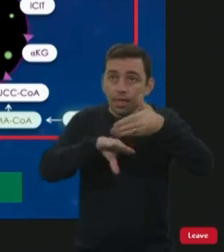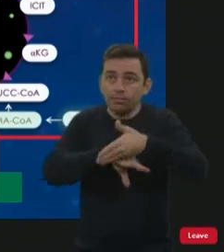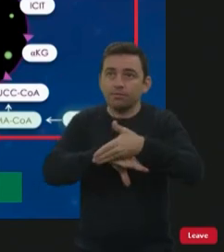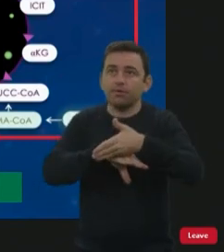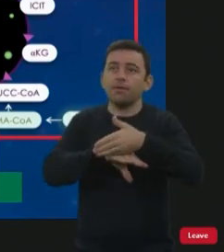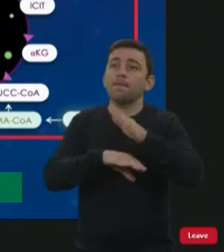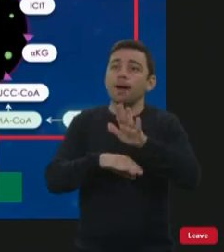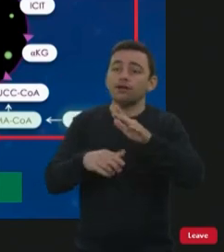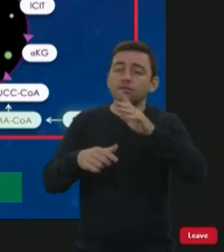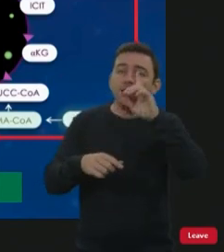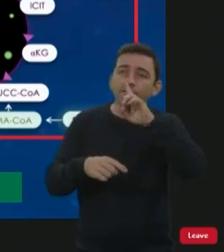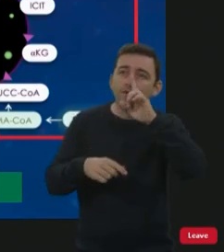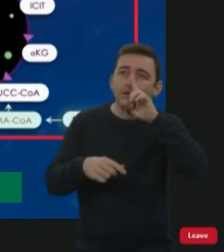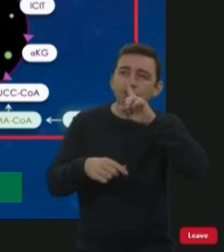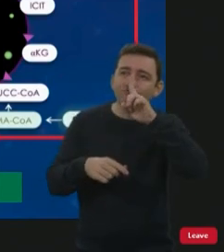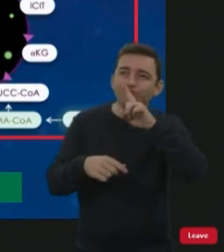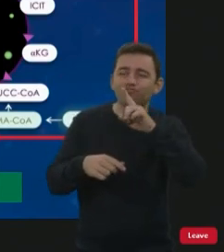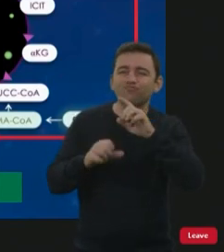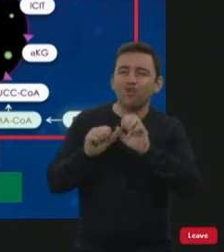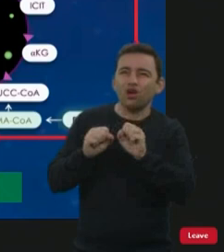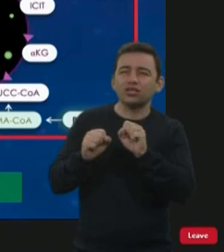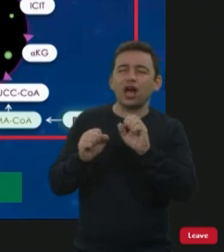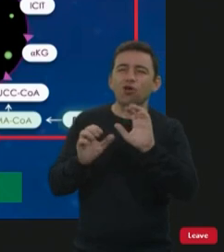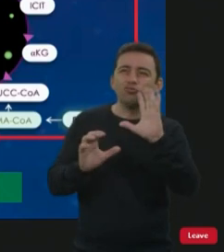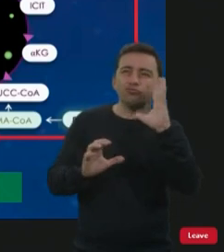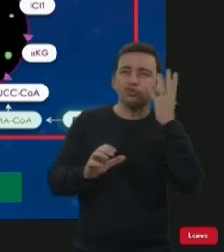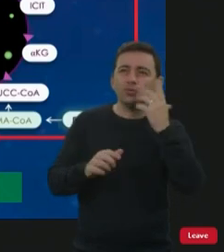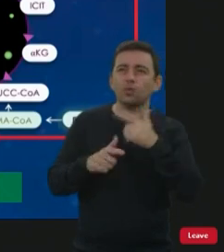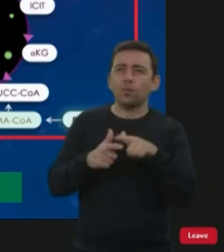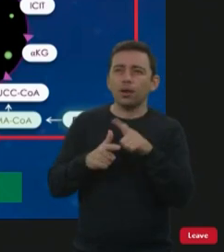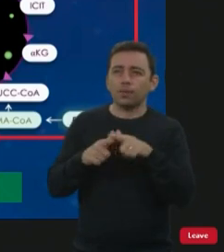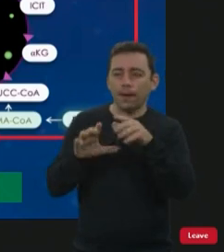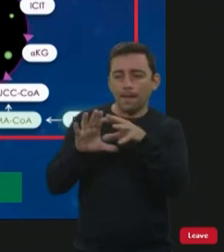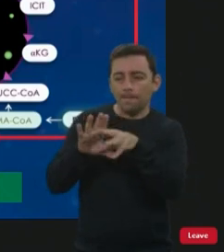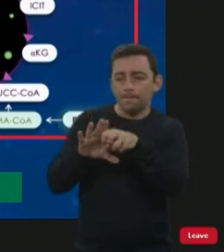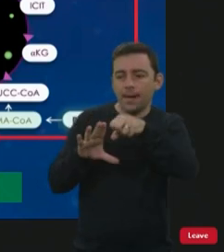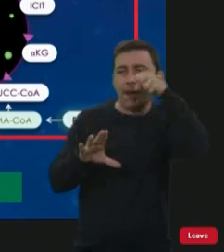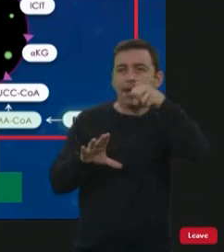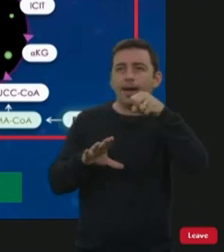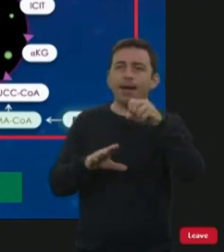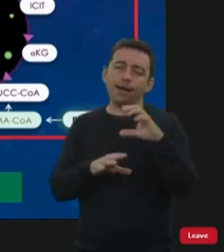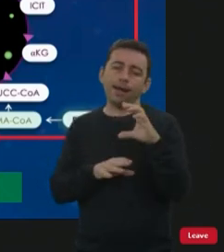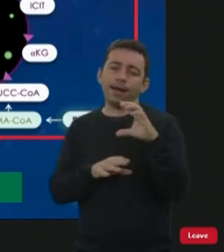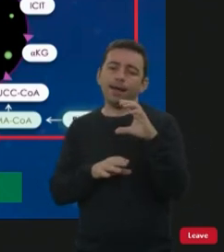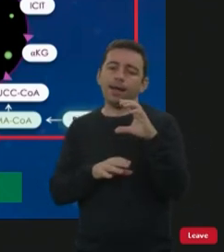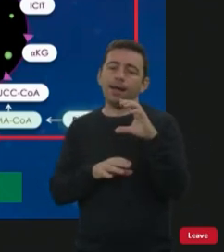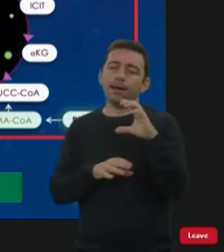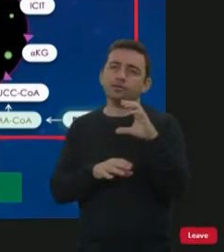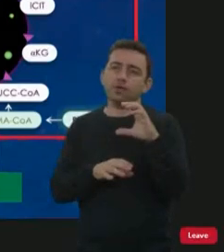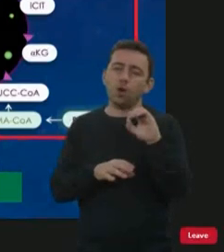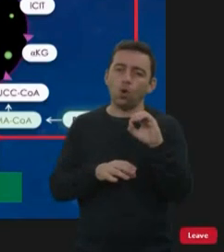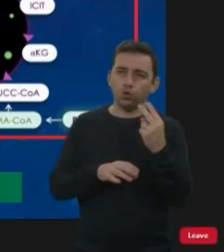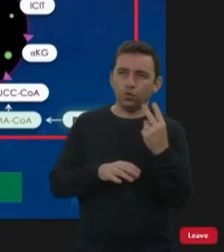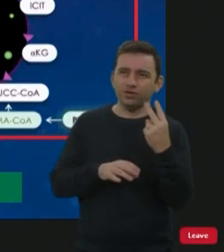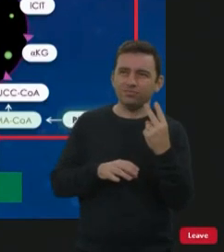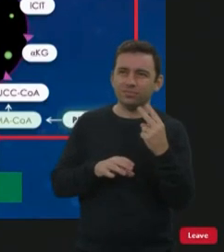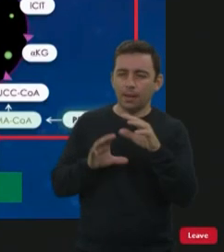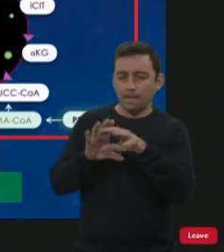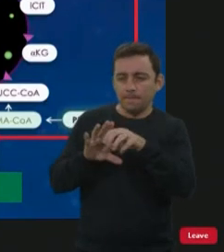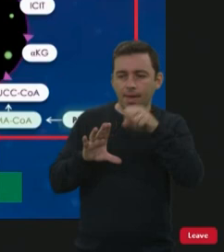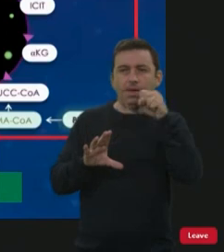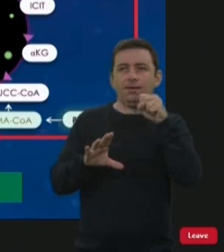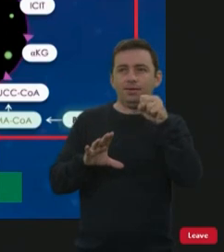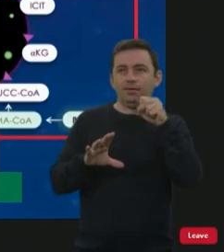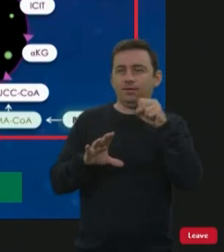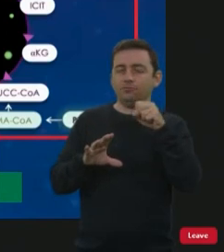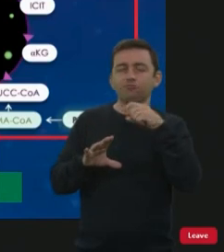um defeito em alguma enzima que faz essa retirada do carbono, né? Essa beta-oxidação, e aí eu